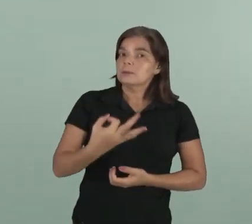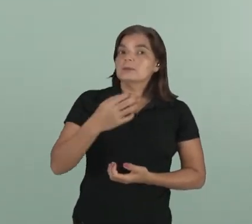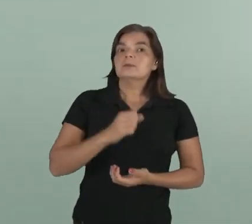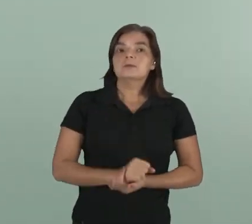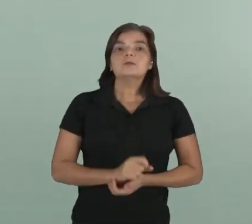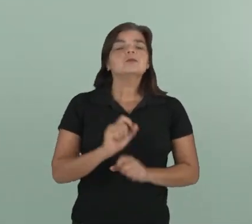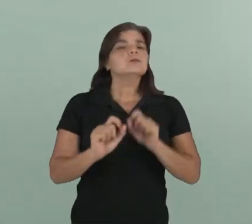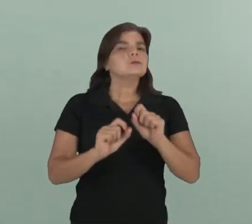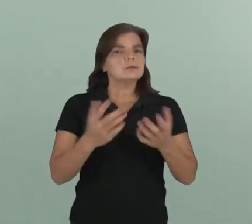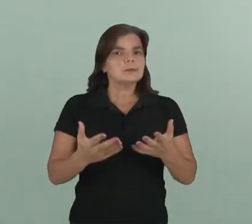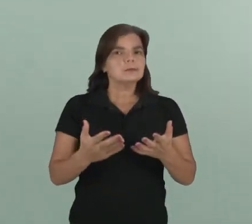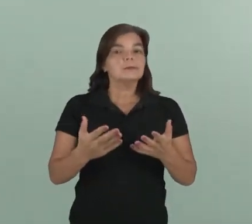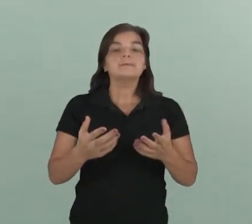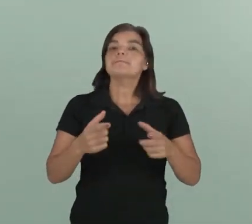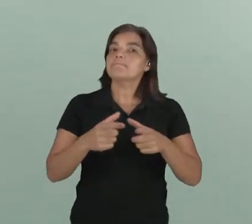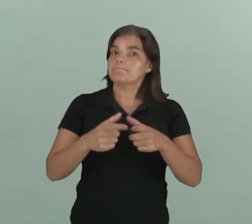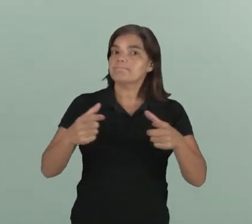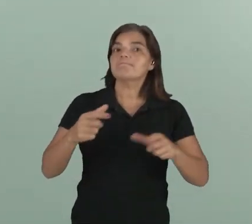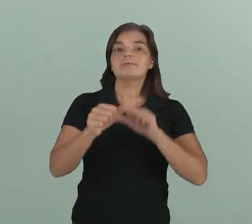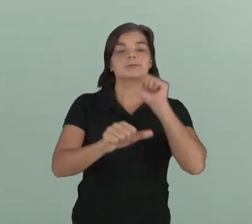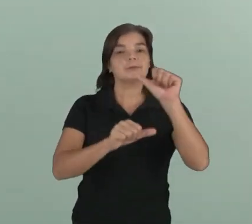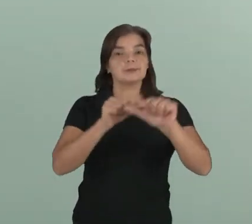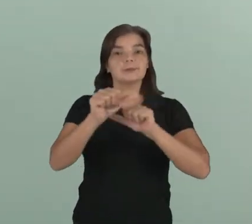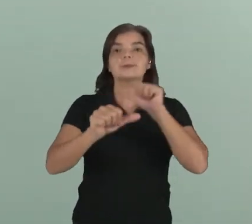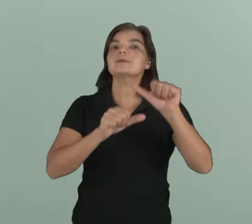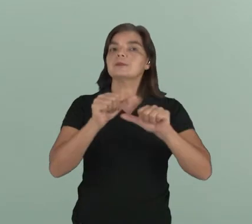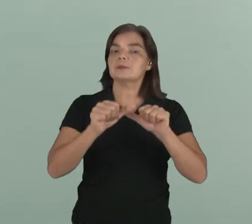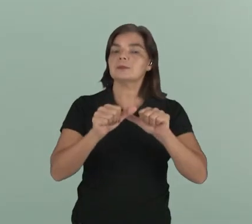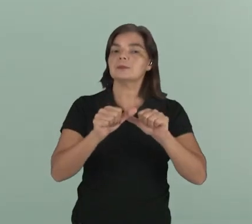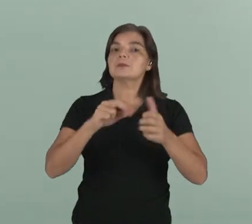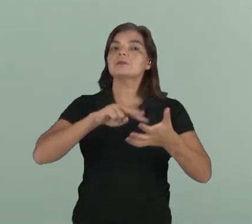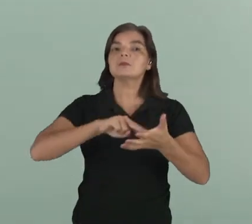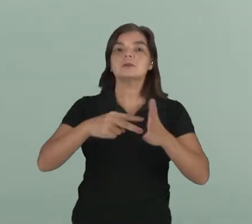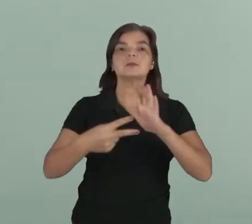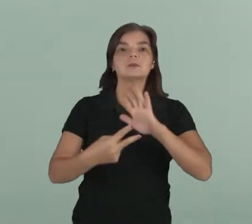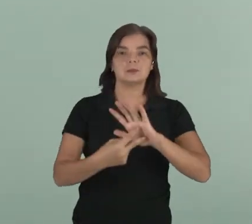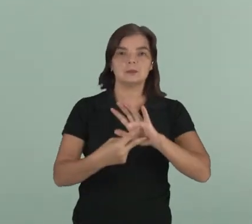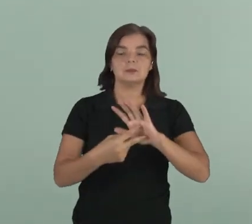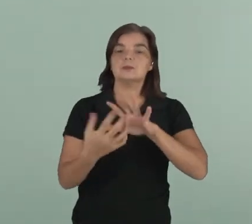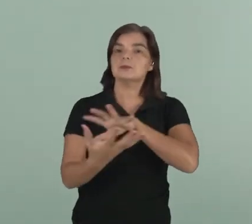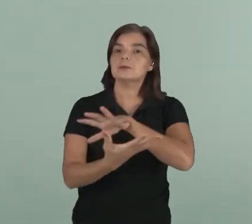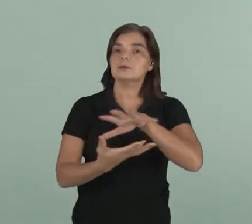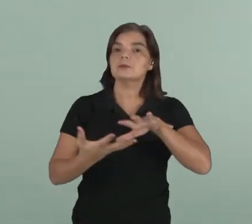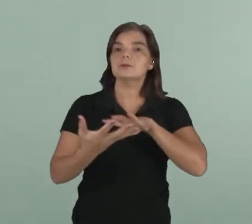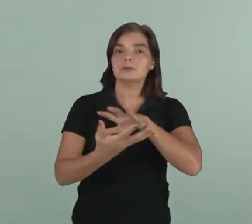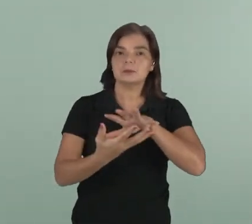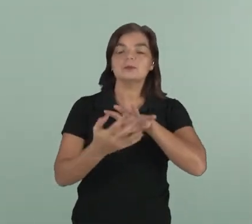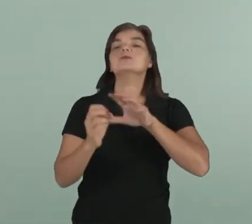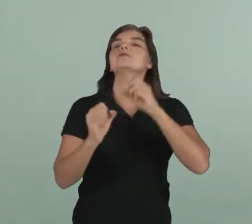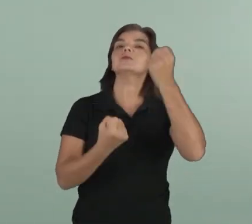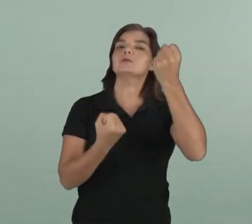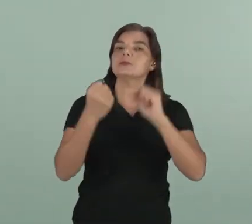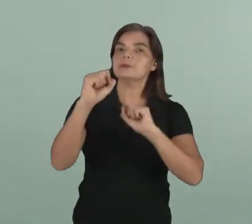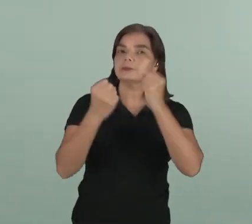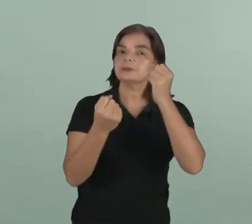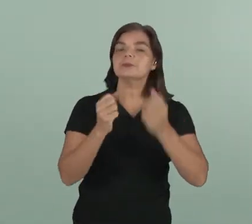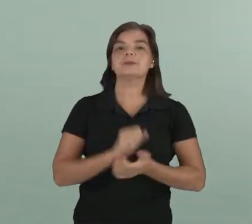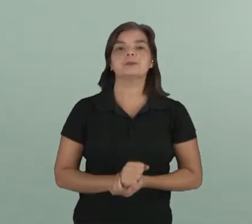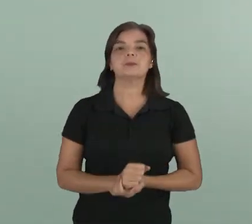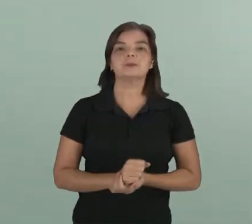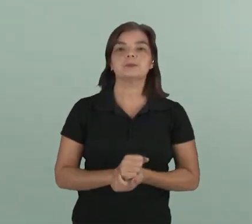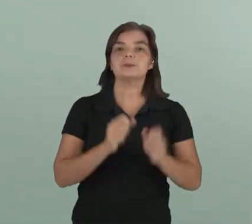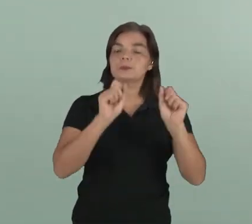dúvidas, foi uma das grandes alterações no que diz respeito à Revolução Industrial.